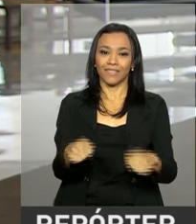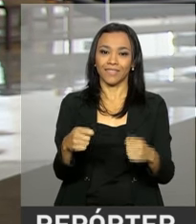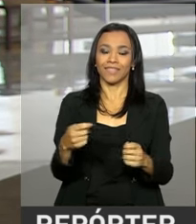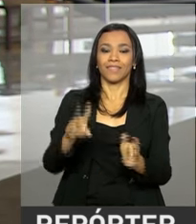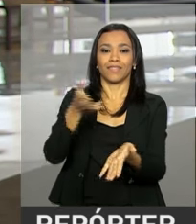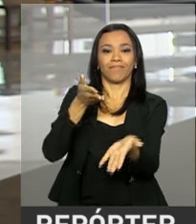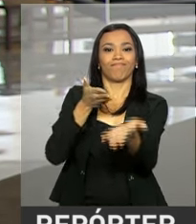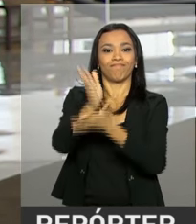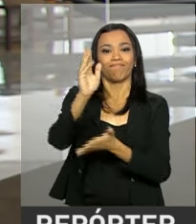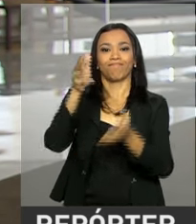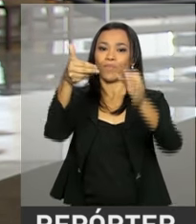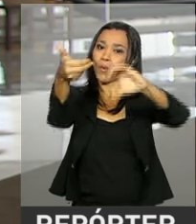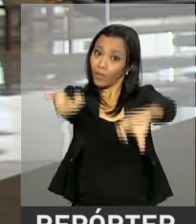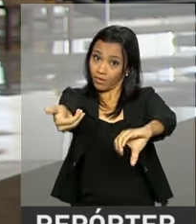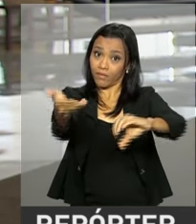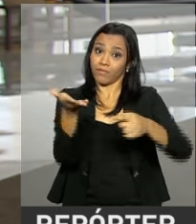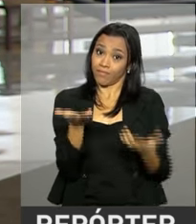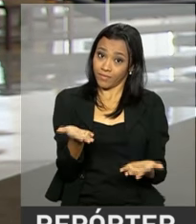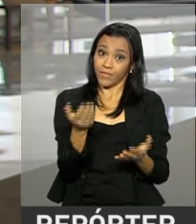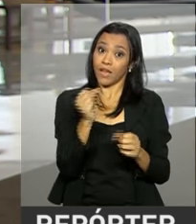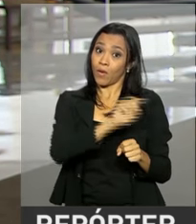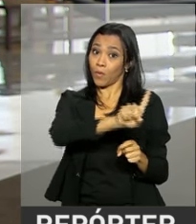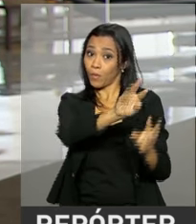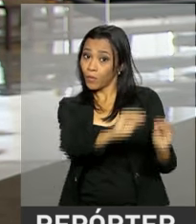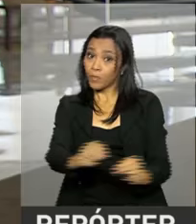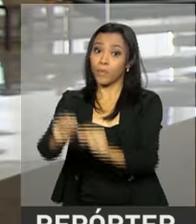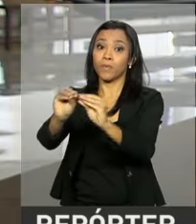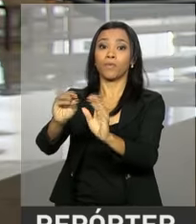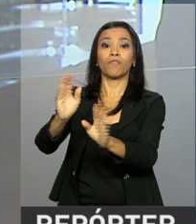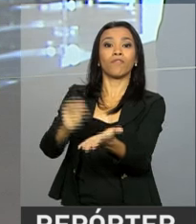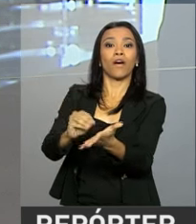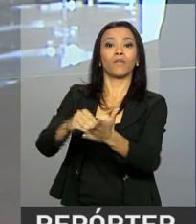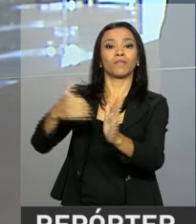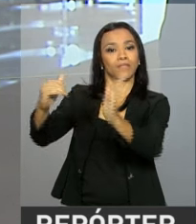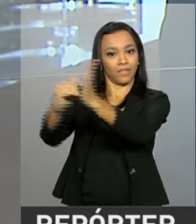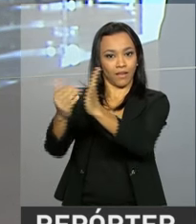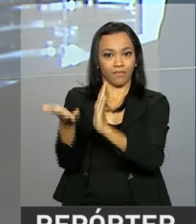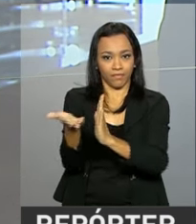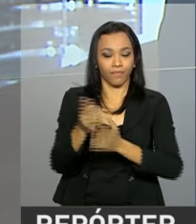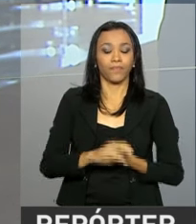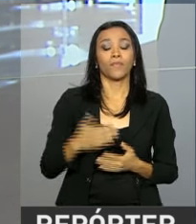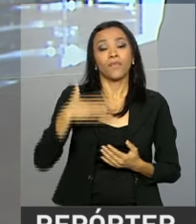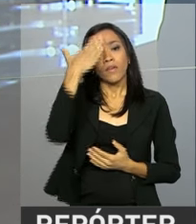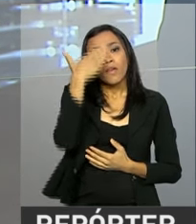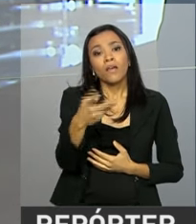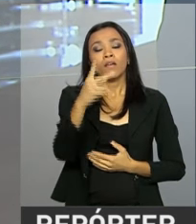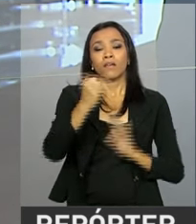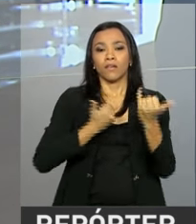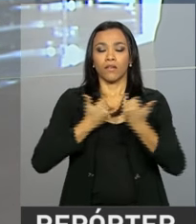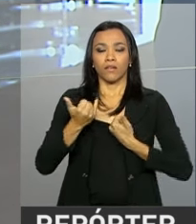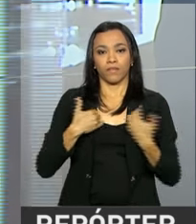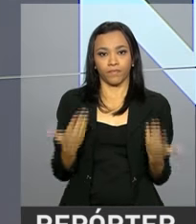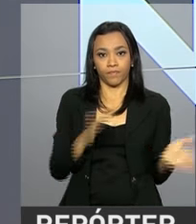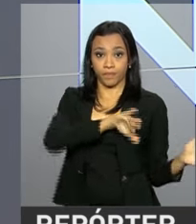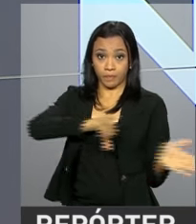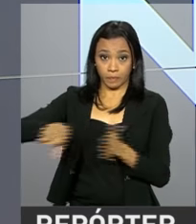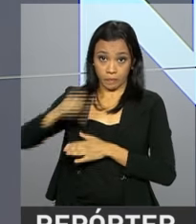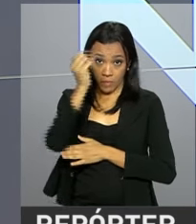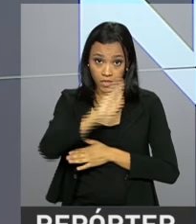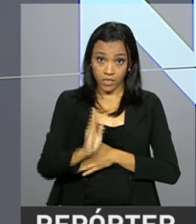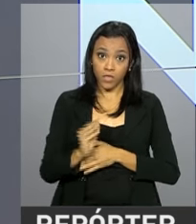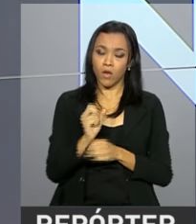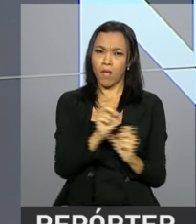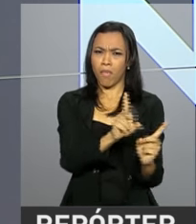pelo congresso Então o próximo passo é o Senado Leandro obrigado Paula pelas suas informações e olha o Brasil vai ampliar as